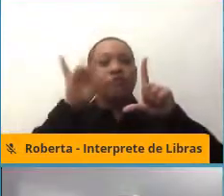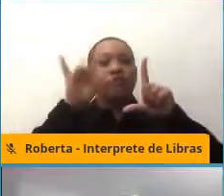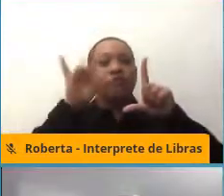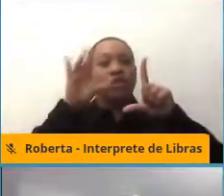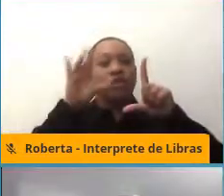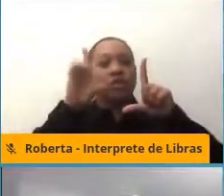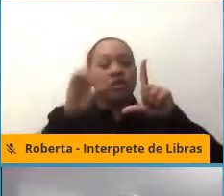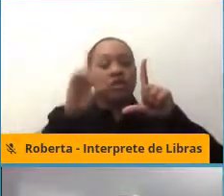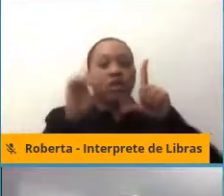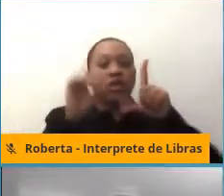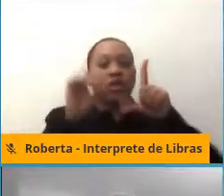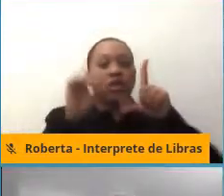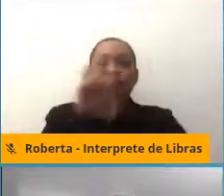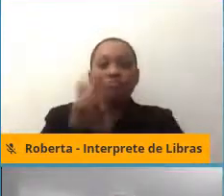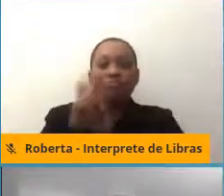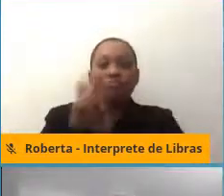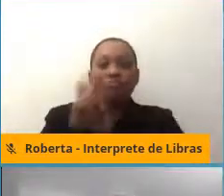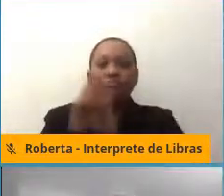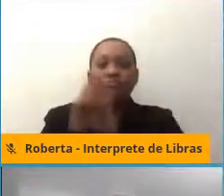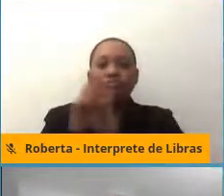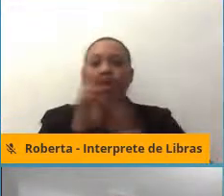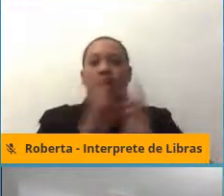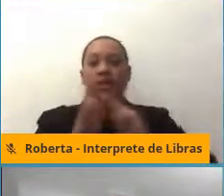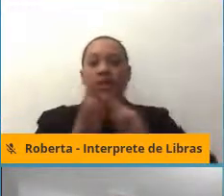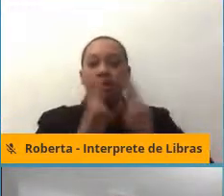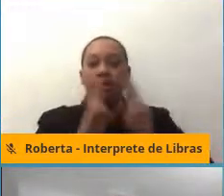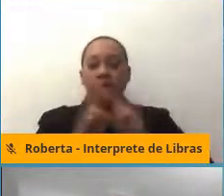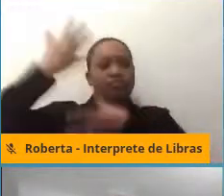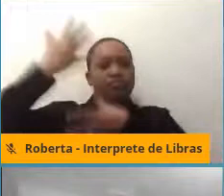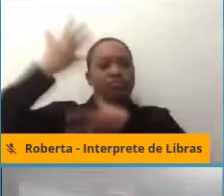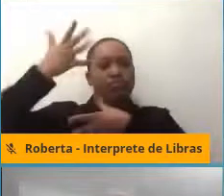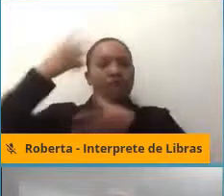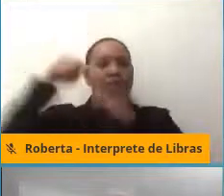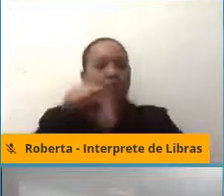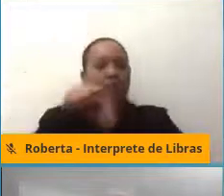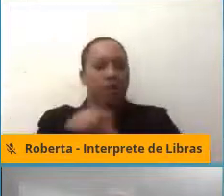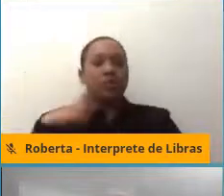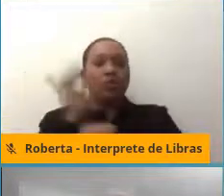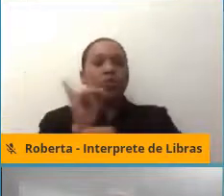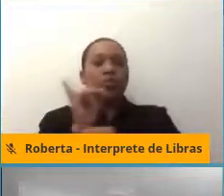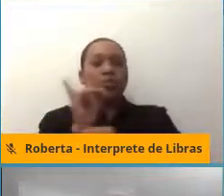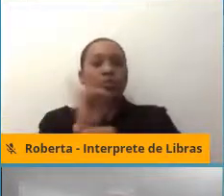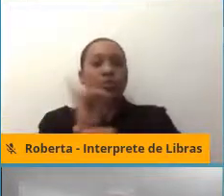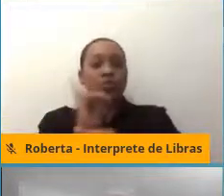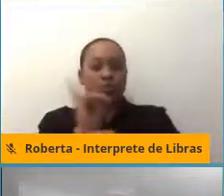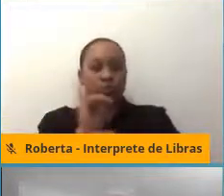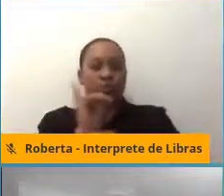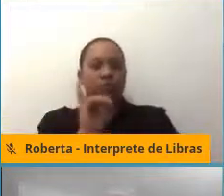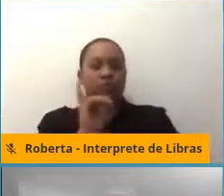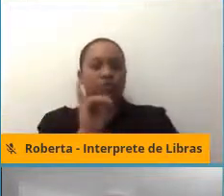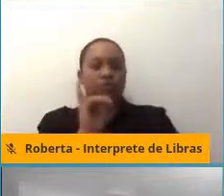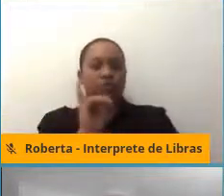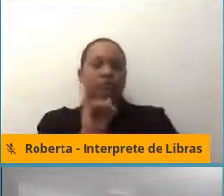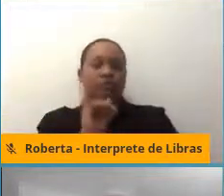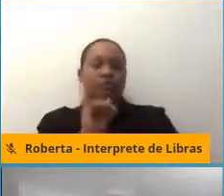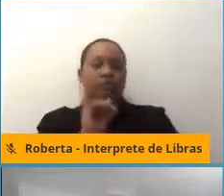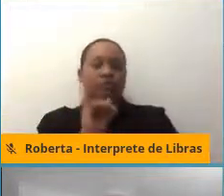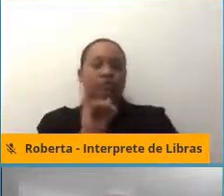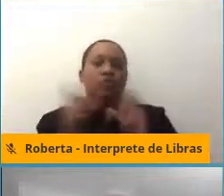YouTube. Ele está com o microfone, mesmo quando ele conecta, ele está ficando sem som. Deu